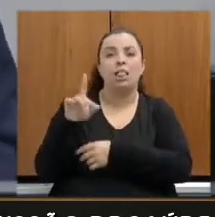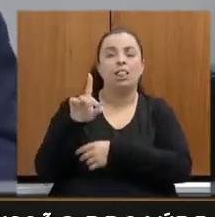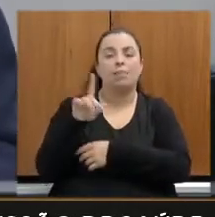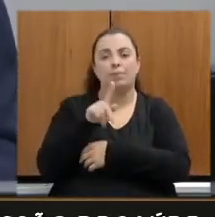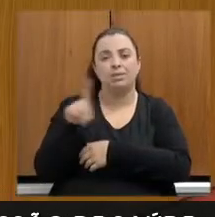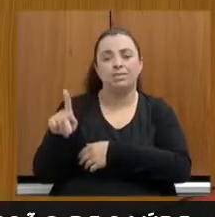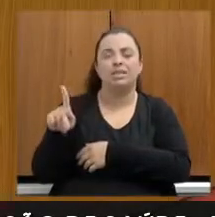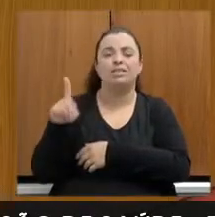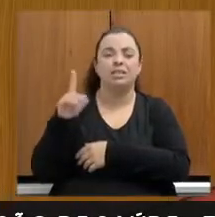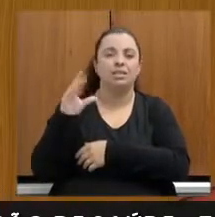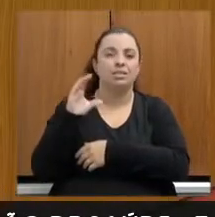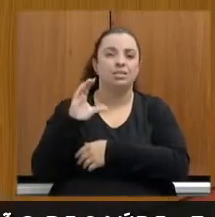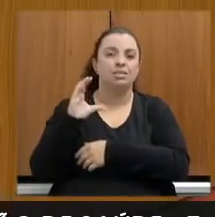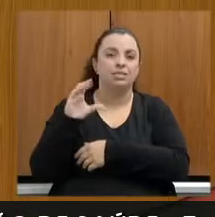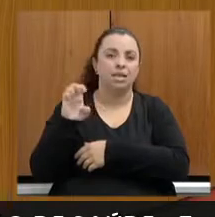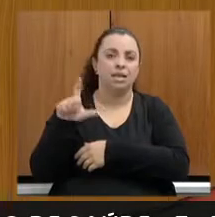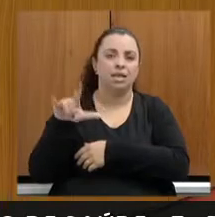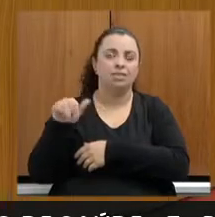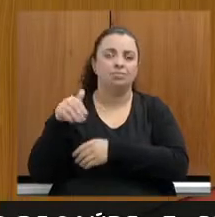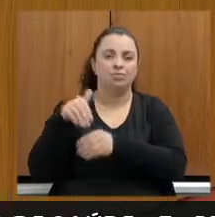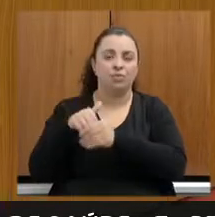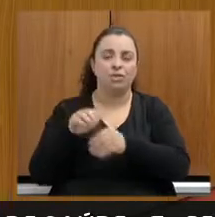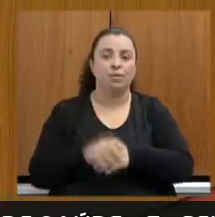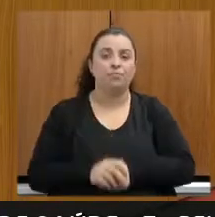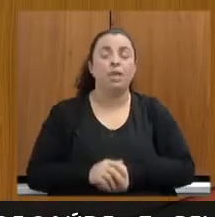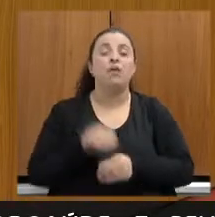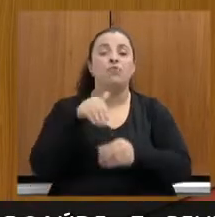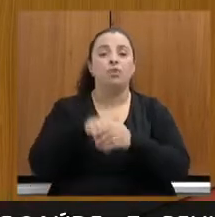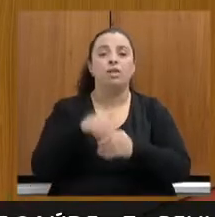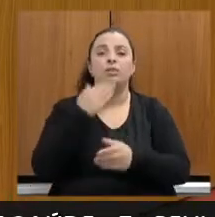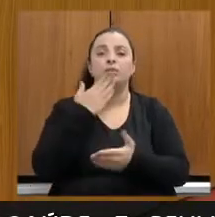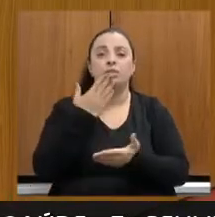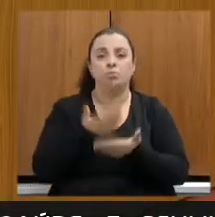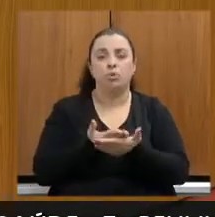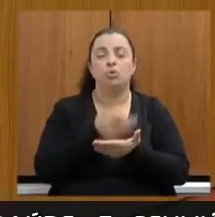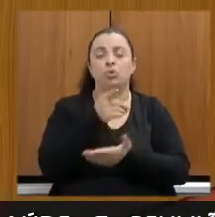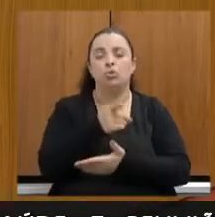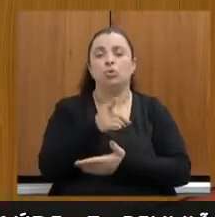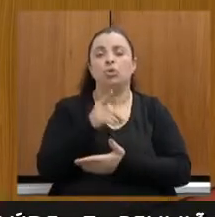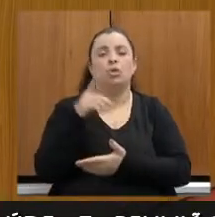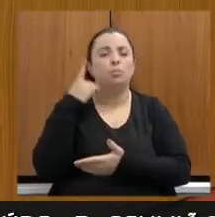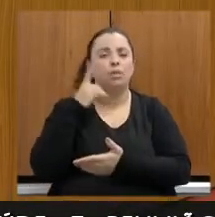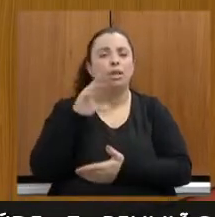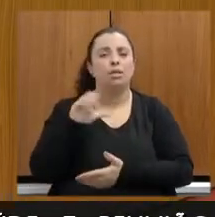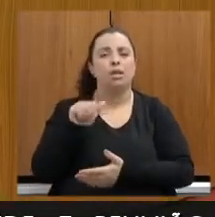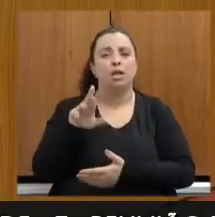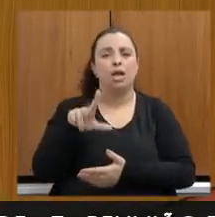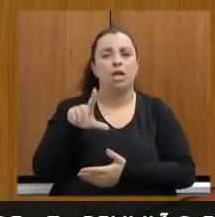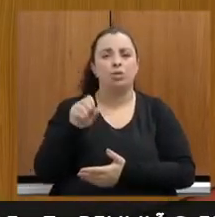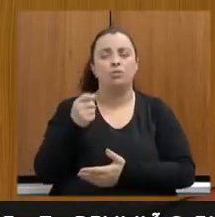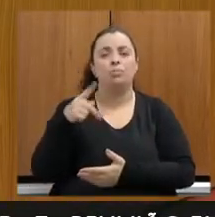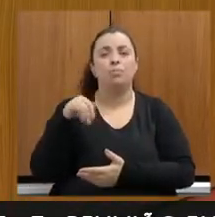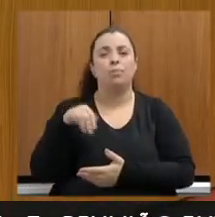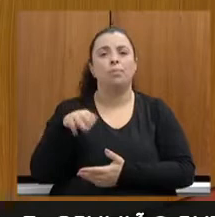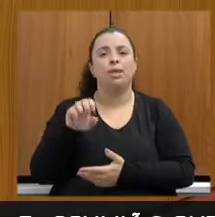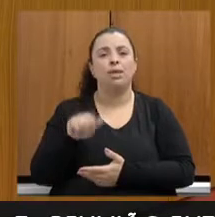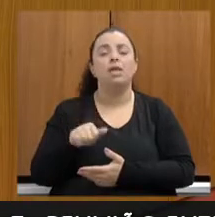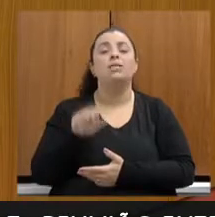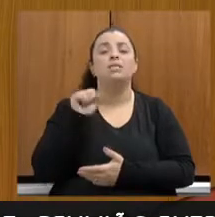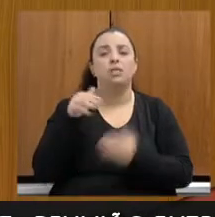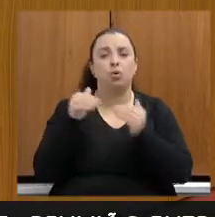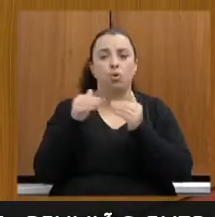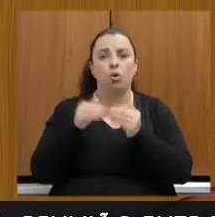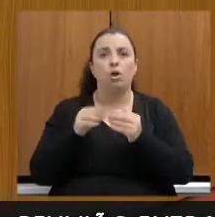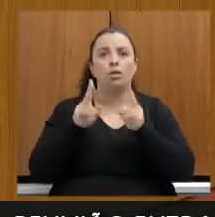Cialis da viola em votação requerimento do deputado Carlos Pimenta senhores deputados que estão de acordo permaneçam como